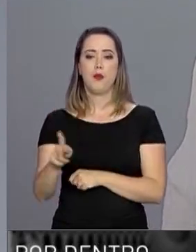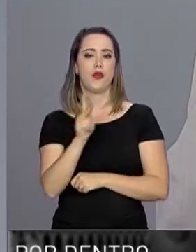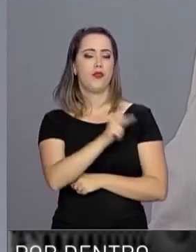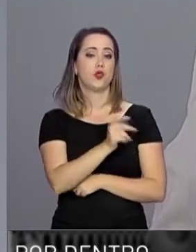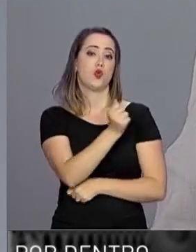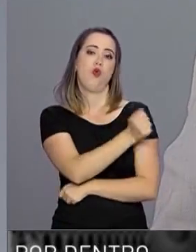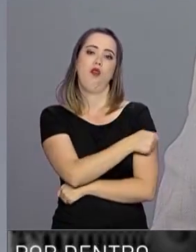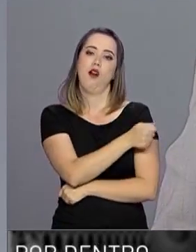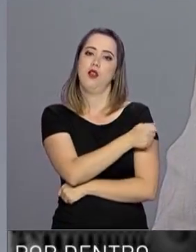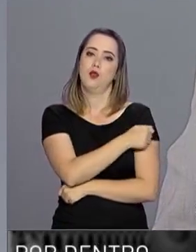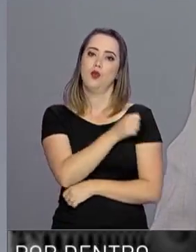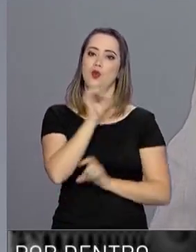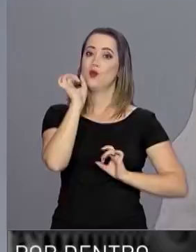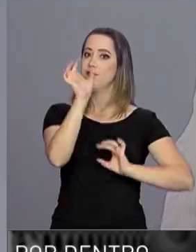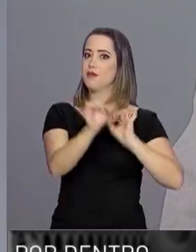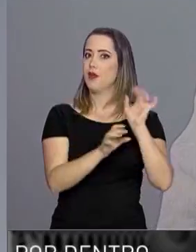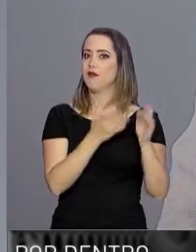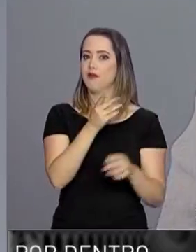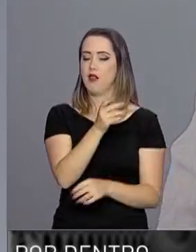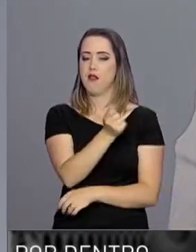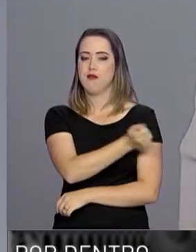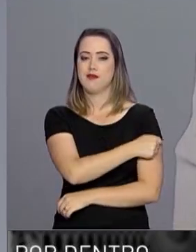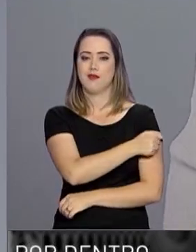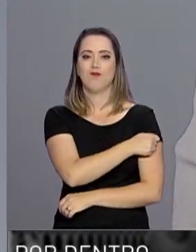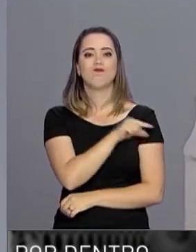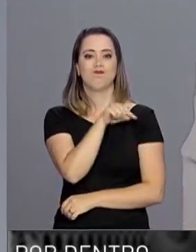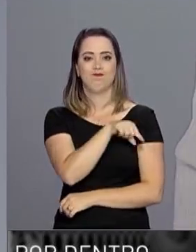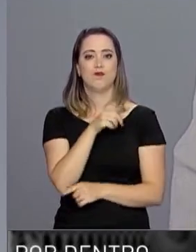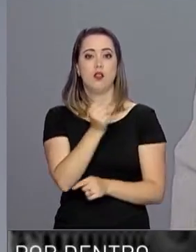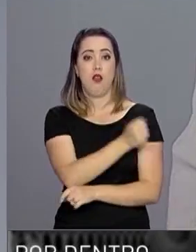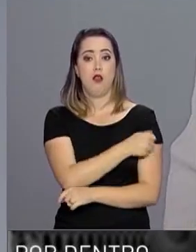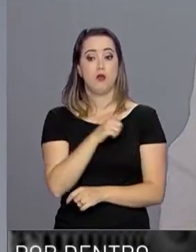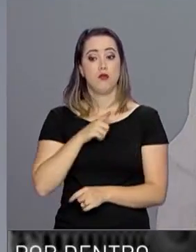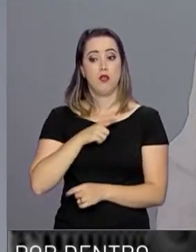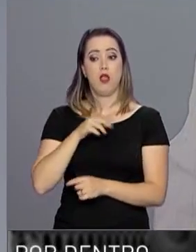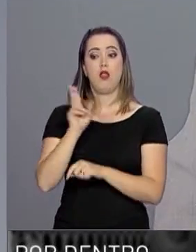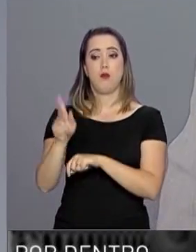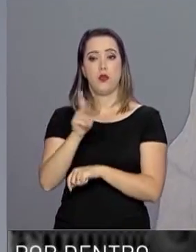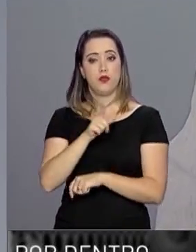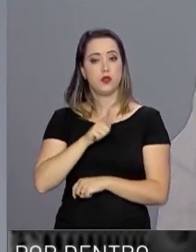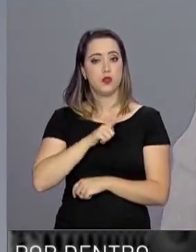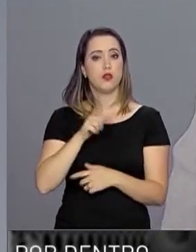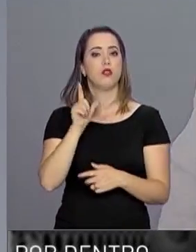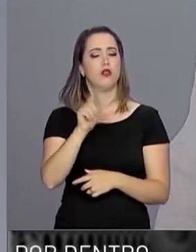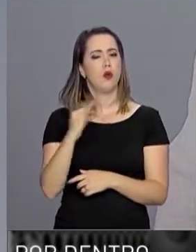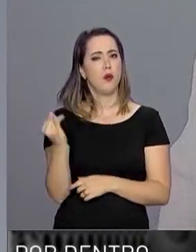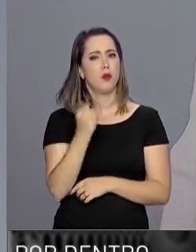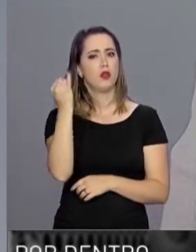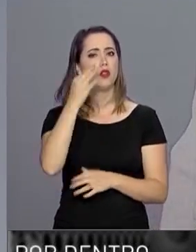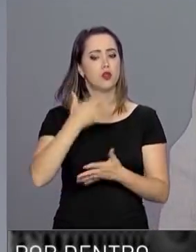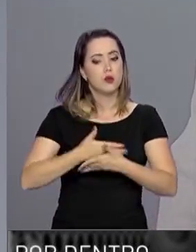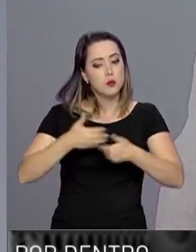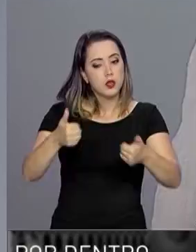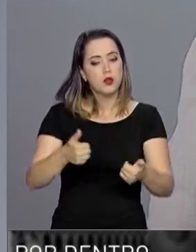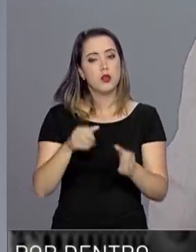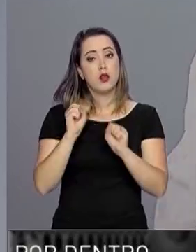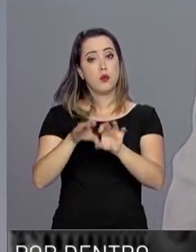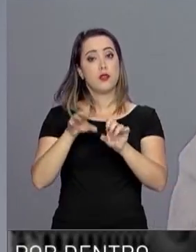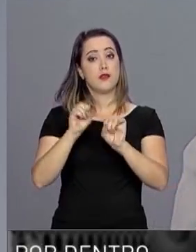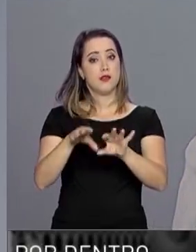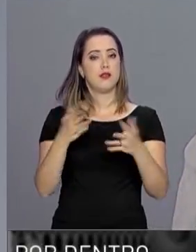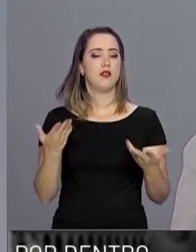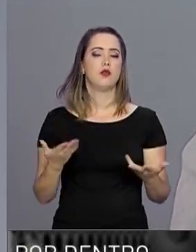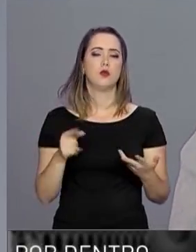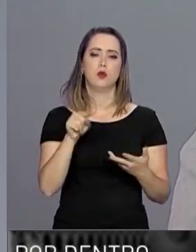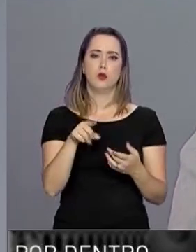o aluno especialmente. E então, ele é uma estratégia importante de melhoria na qualidade da educação. Então, se a gente tem